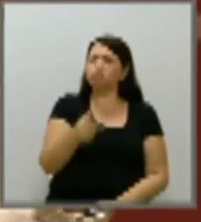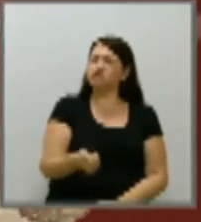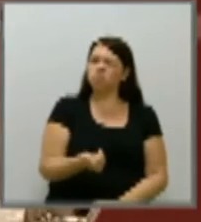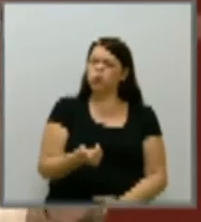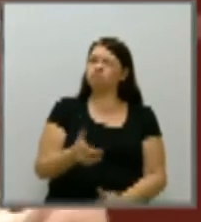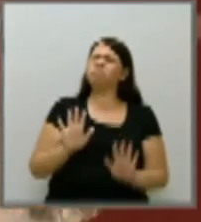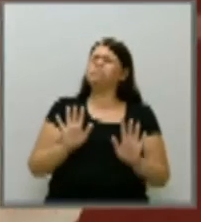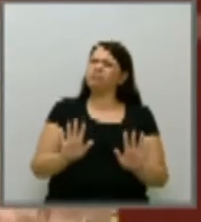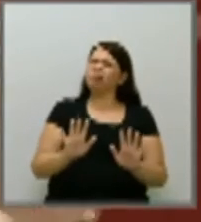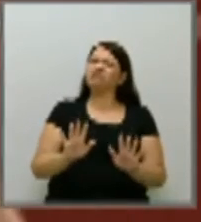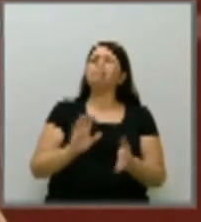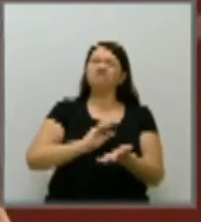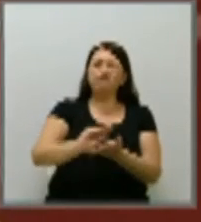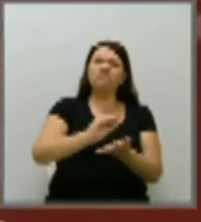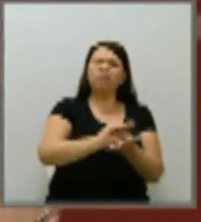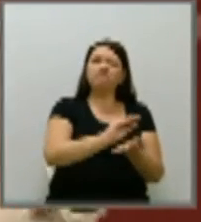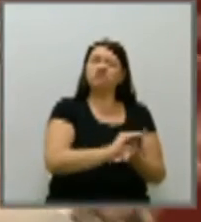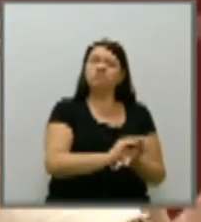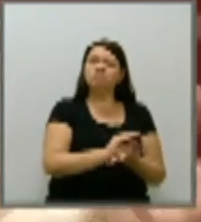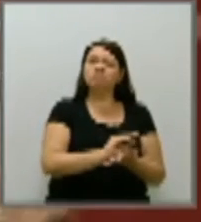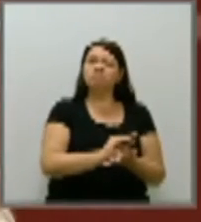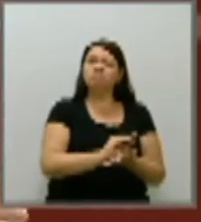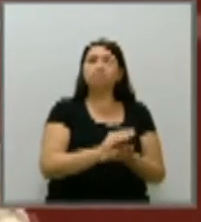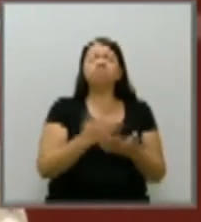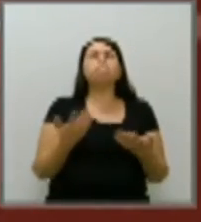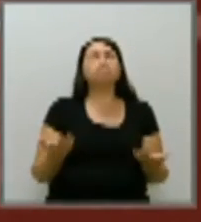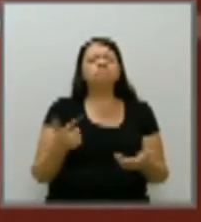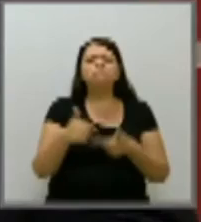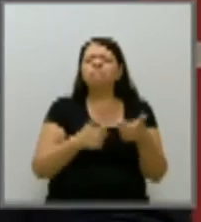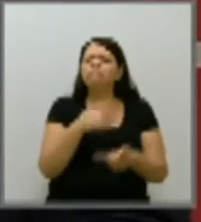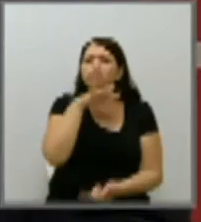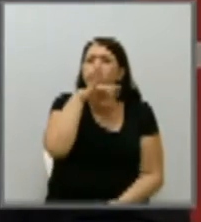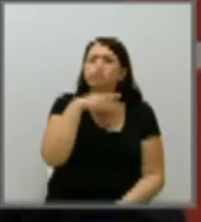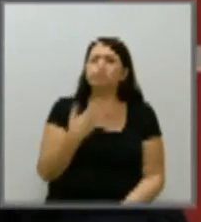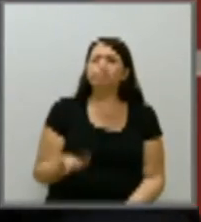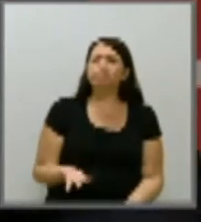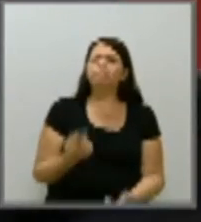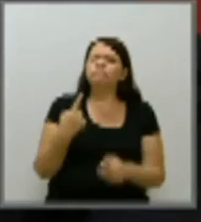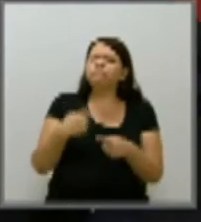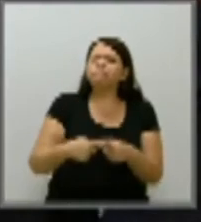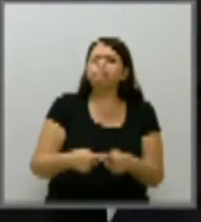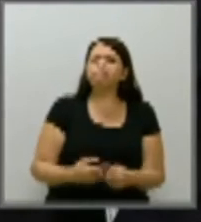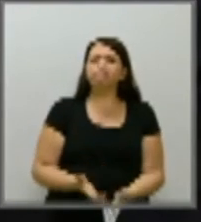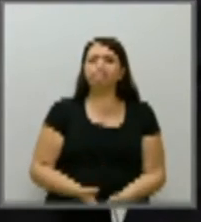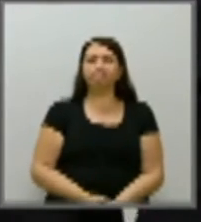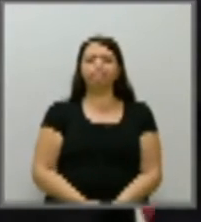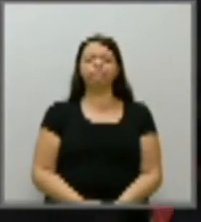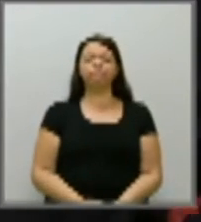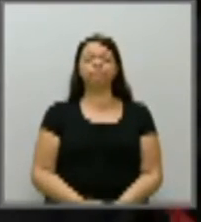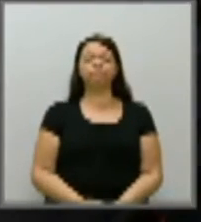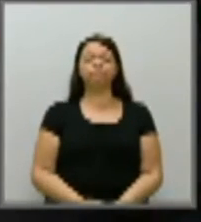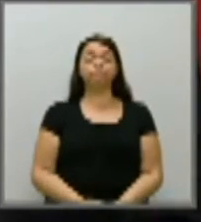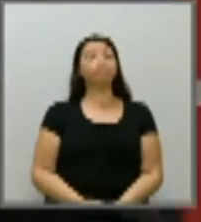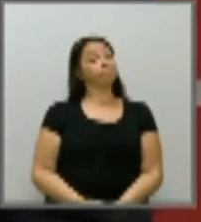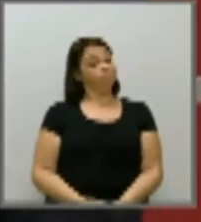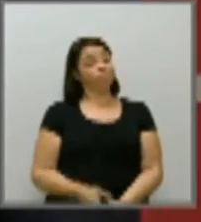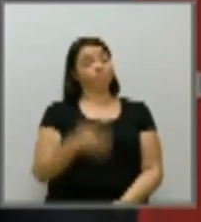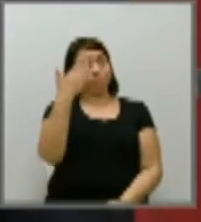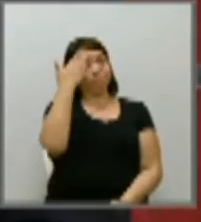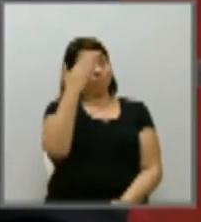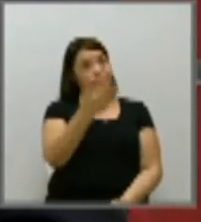está acontecendo se a prefeitura arrecada tanto e o serviço é tão ruim? Bem, Anabel, obrigado pela